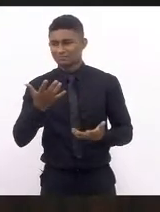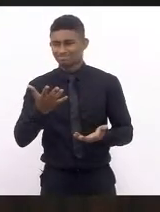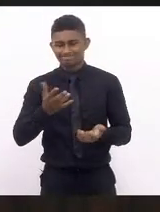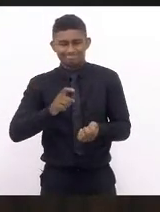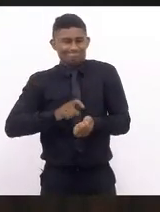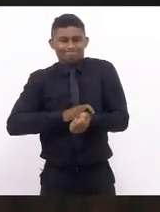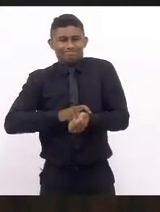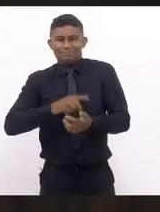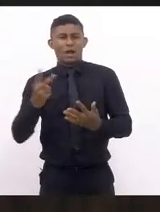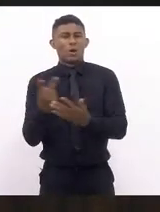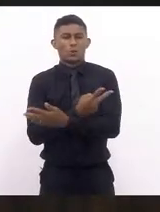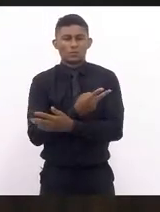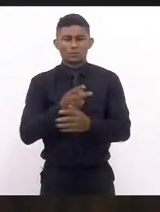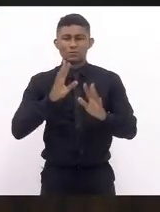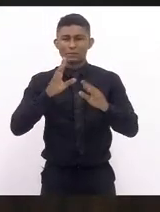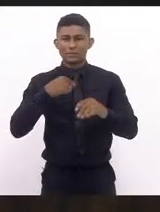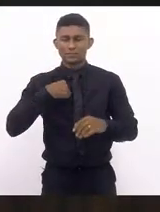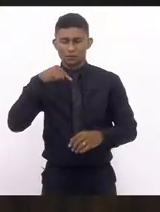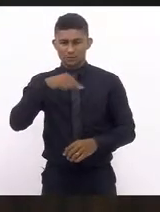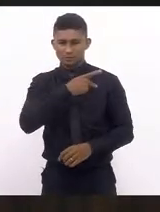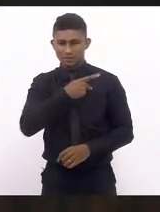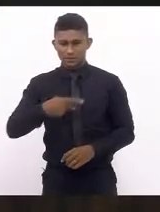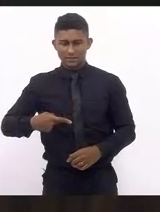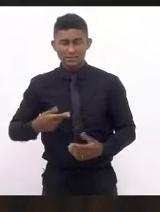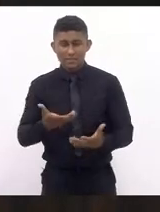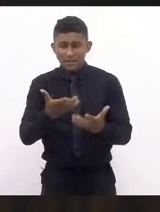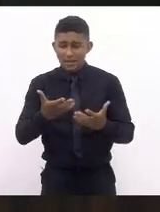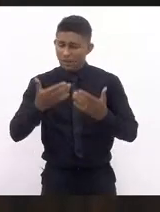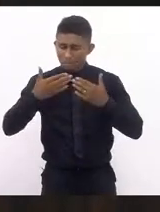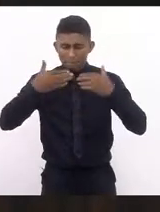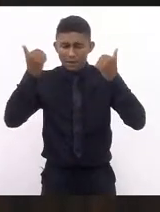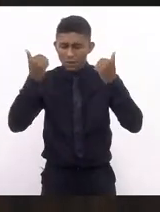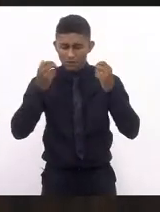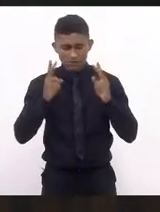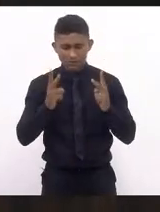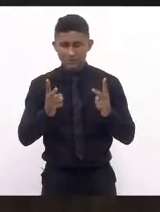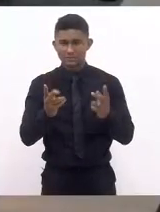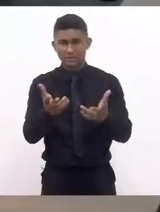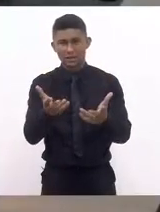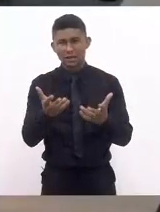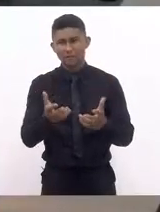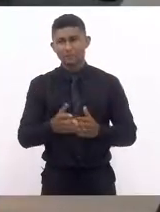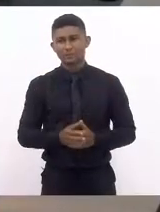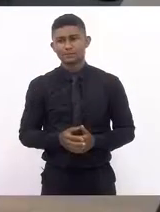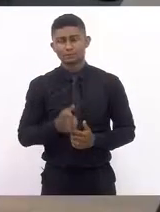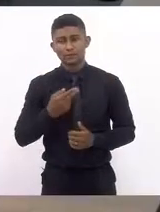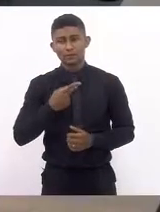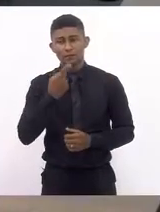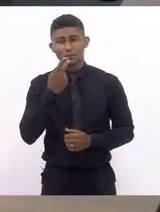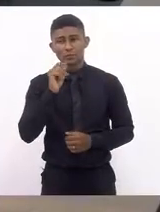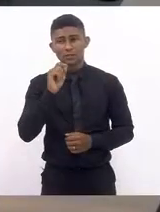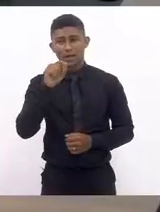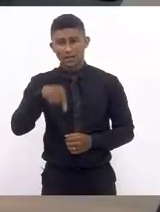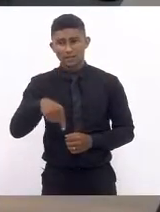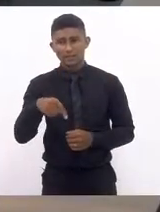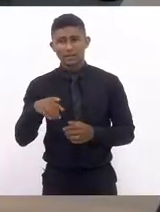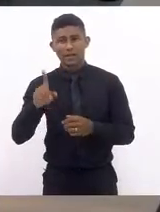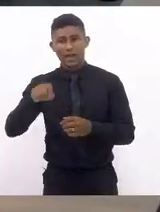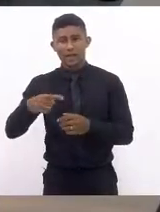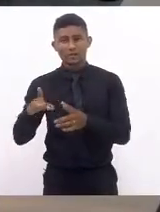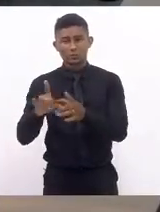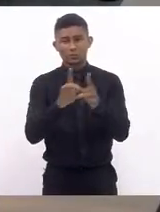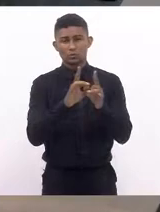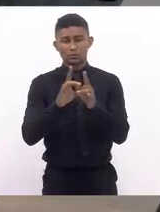e na presidência mas sempre aqui sempre querendo acertar querendo dar o melhor então eu digo sempre que é o conjunto hoje mesmo